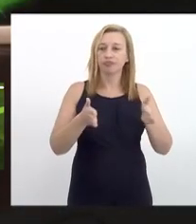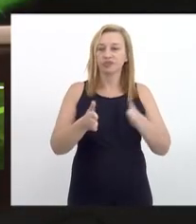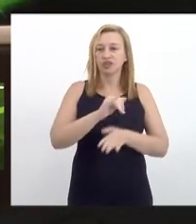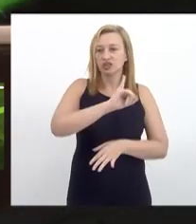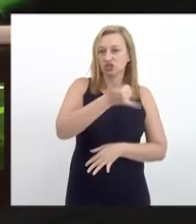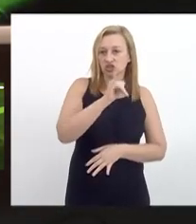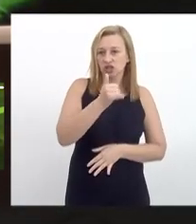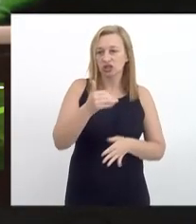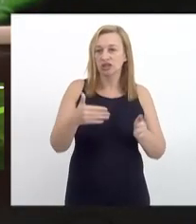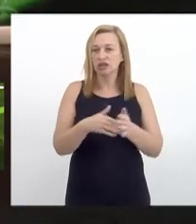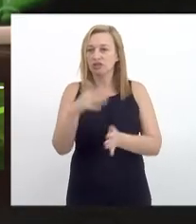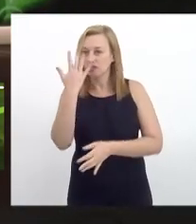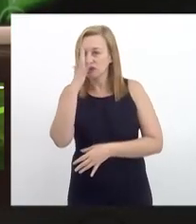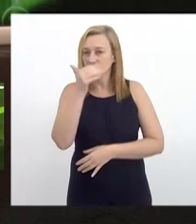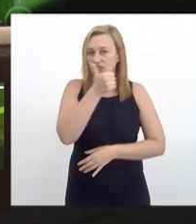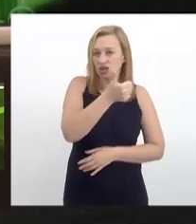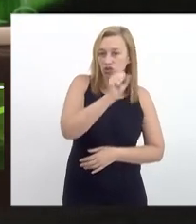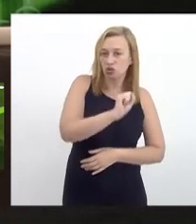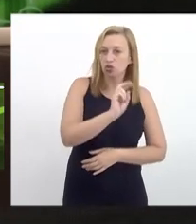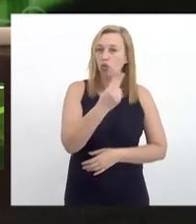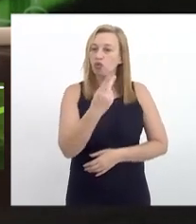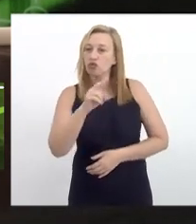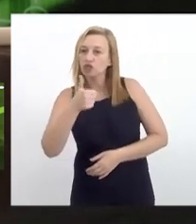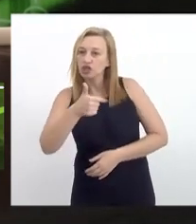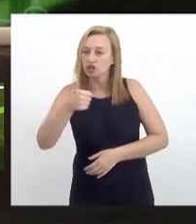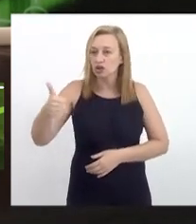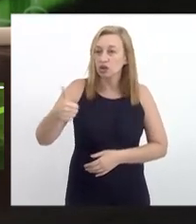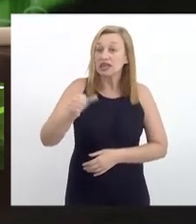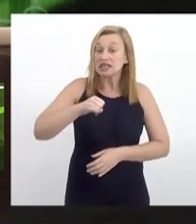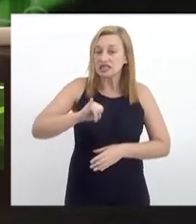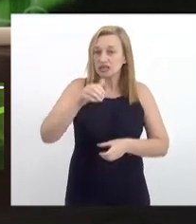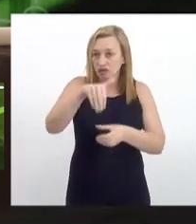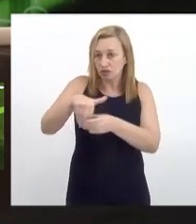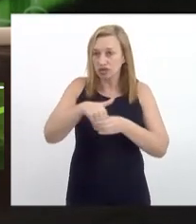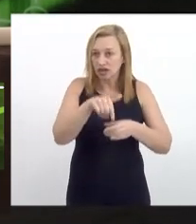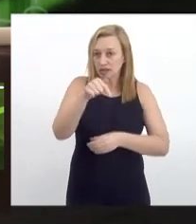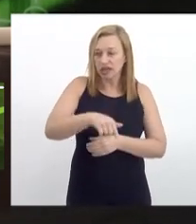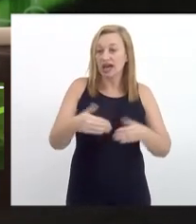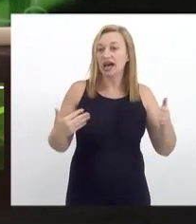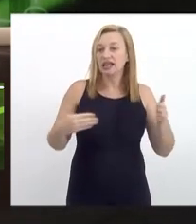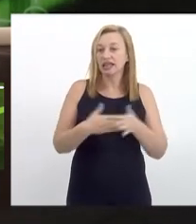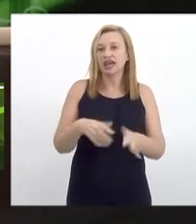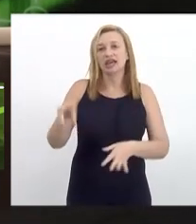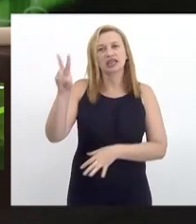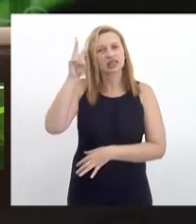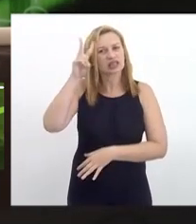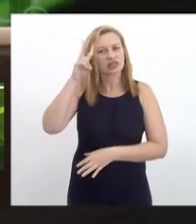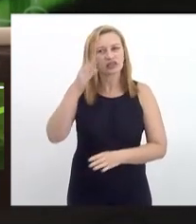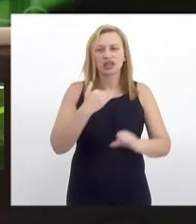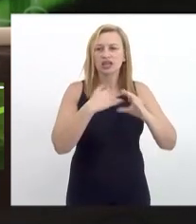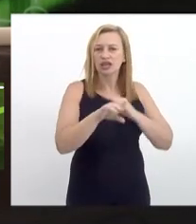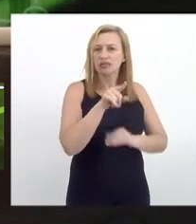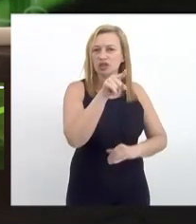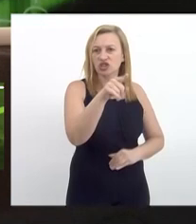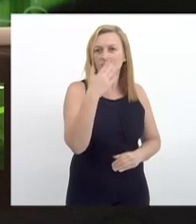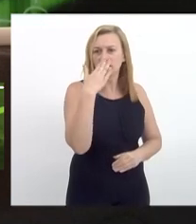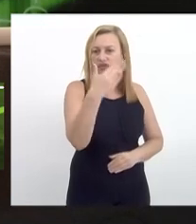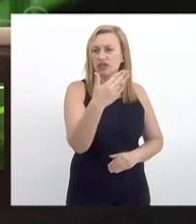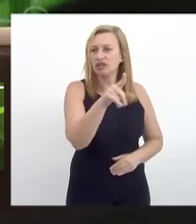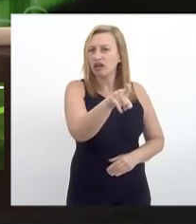seja 18 ou 21 se nós voltarmos aqui até terça-feira encaminhar e chegar lá na frente